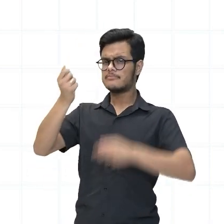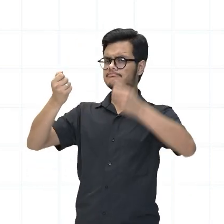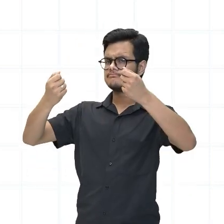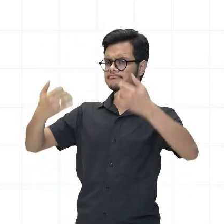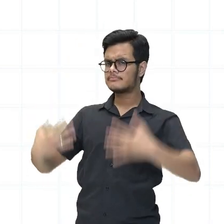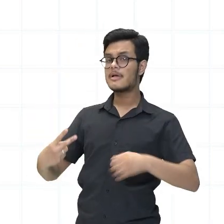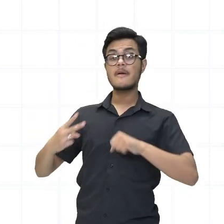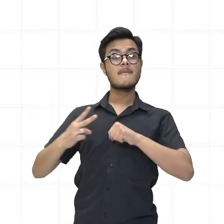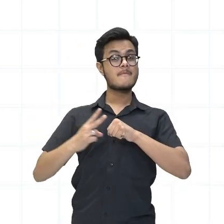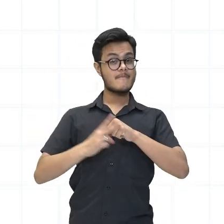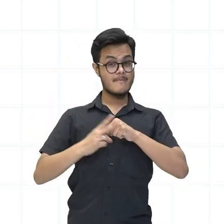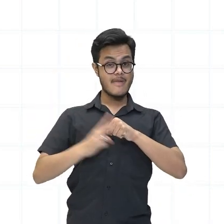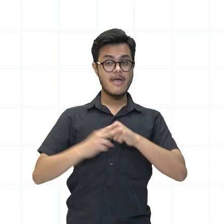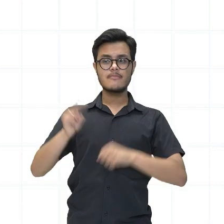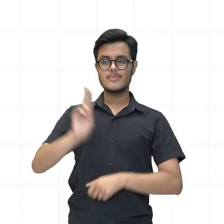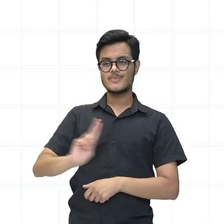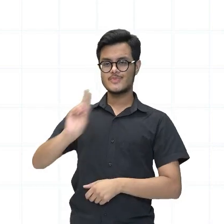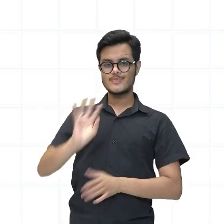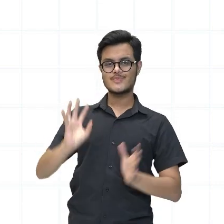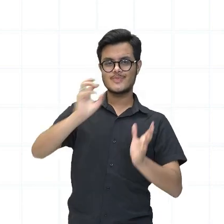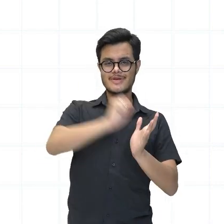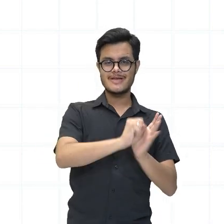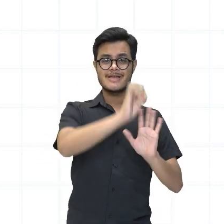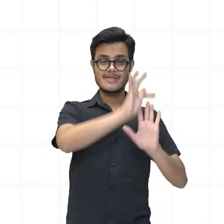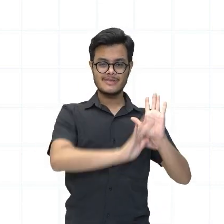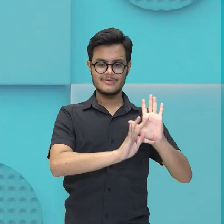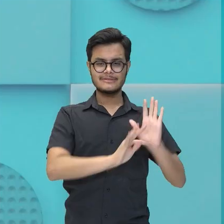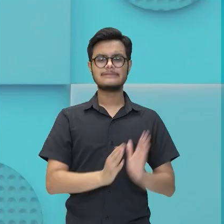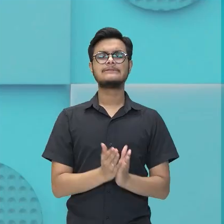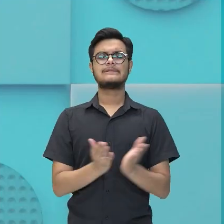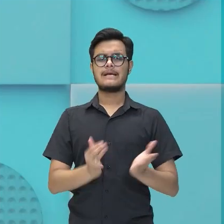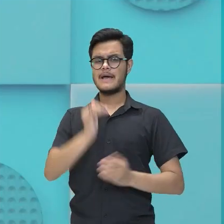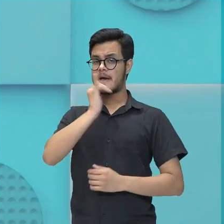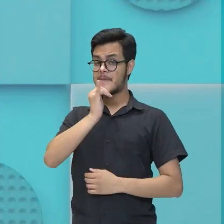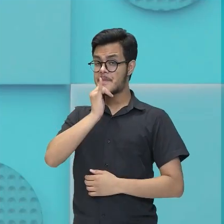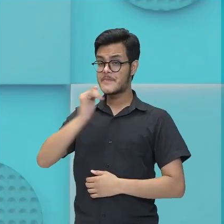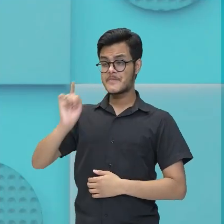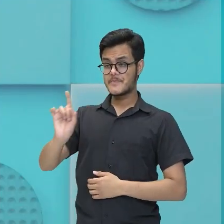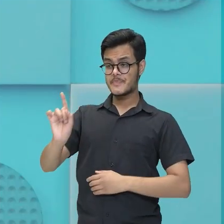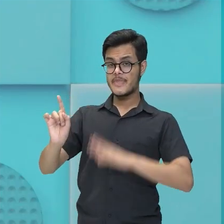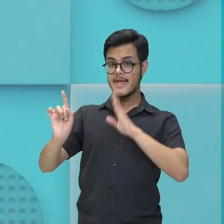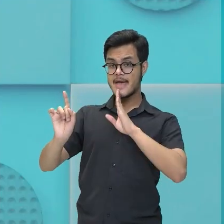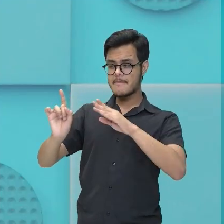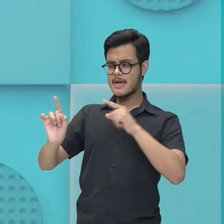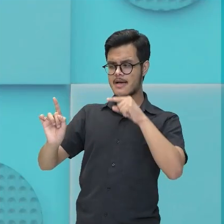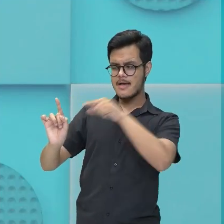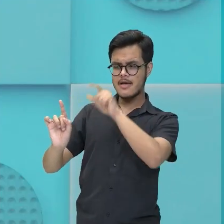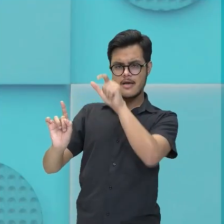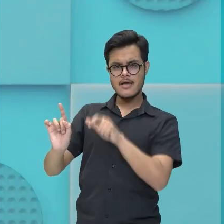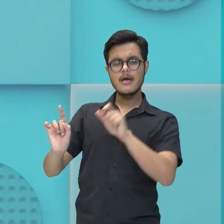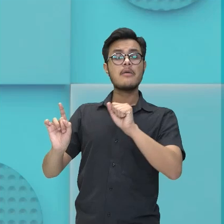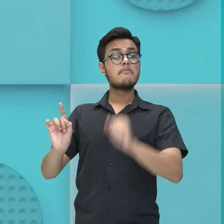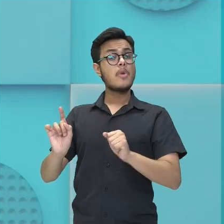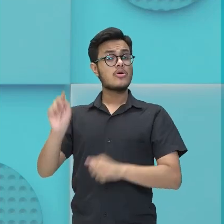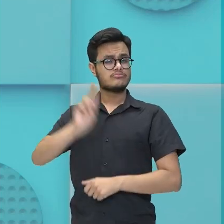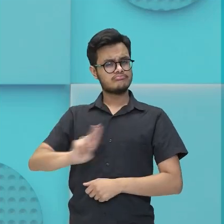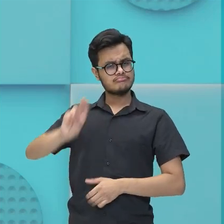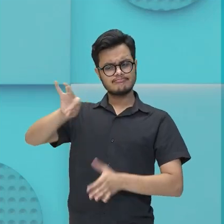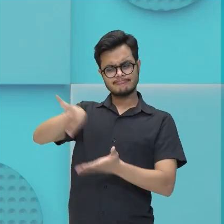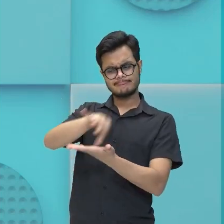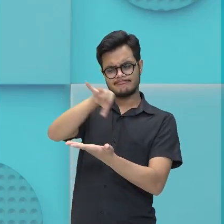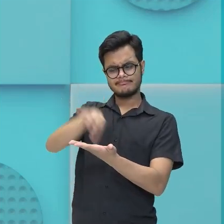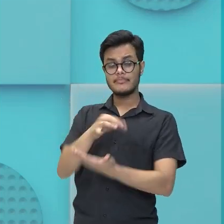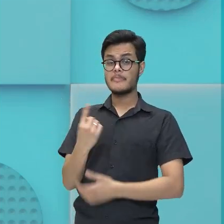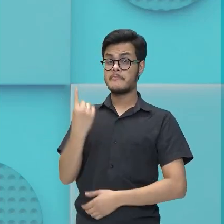dos verbos, gente. Ok? Então, o autor da reportagem, a pessoa que escreve, pode escrever em